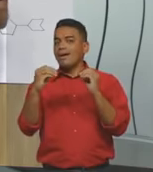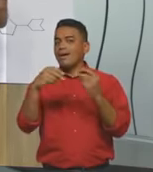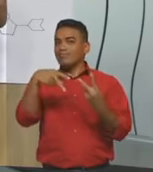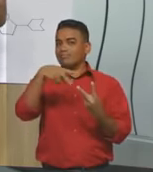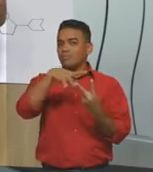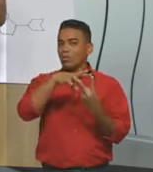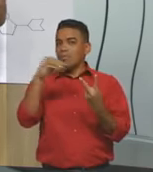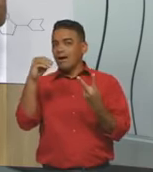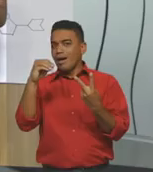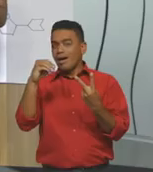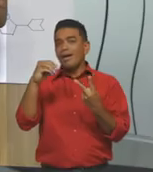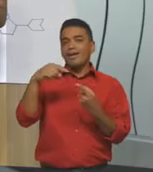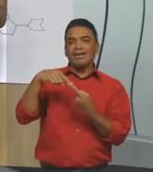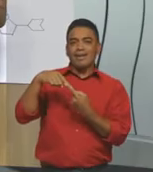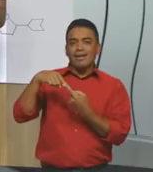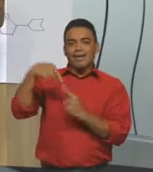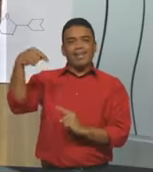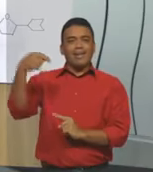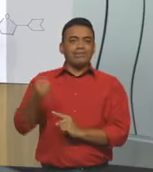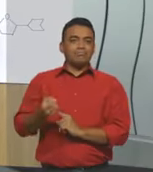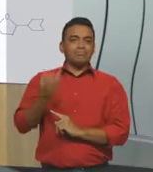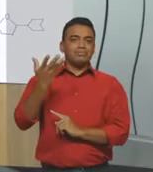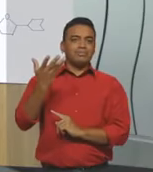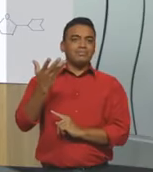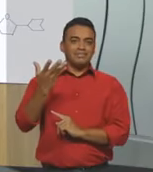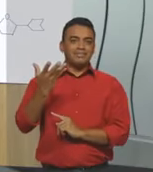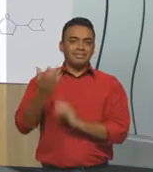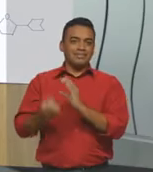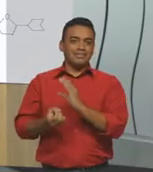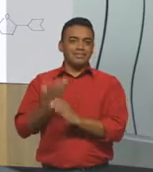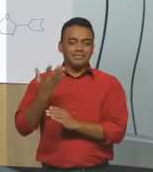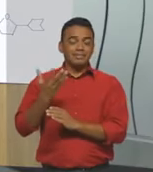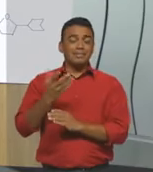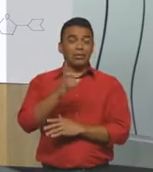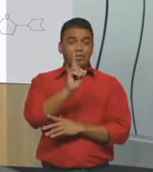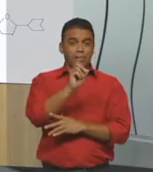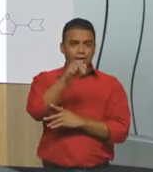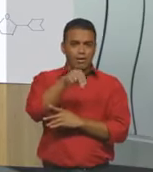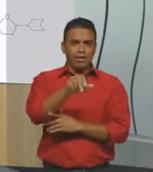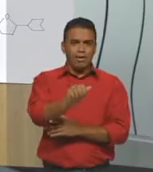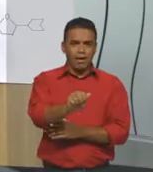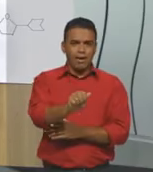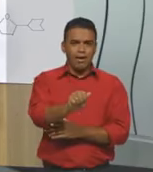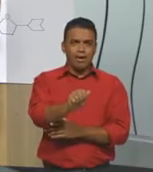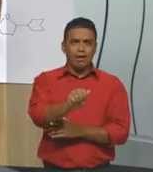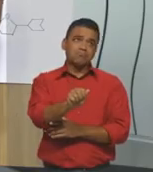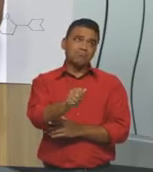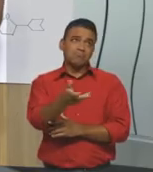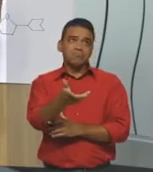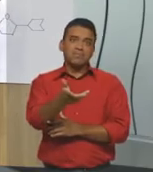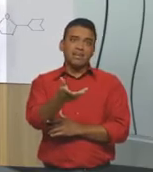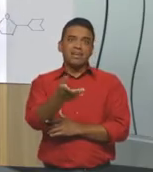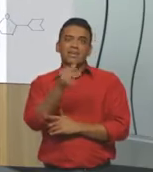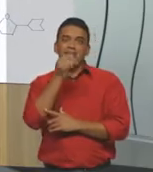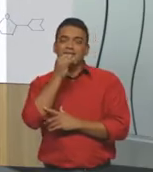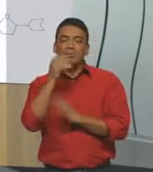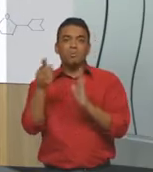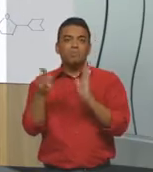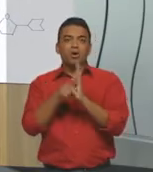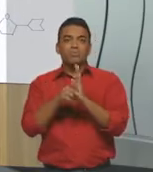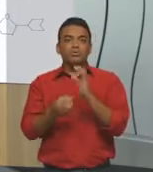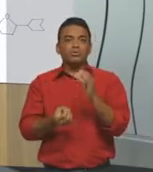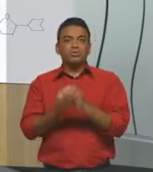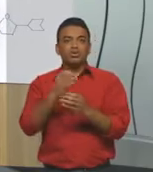RNA. Esse processo, então, que o DNA é servido como molde para uma molécula